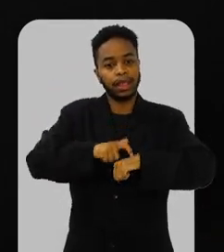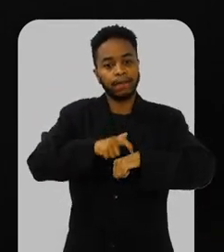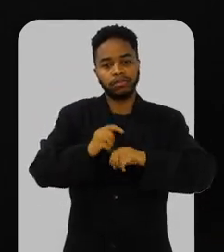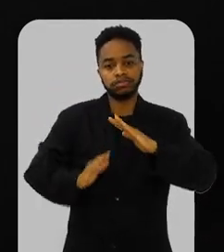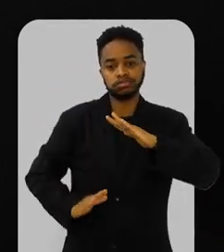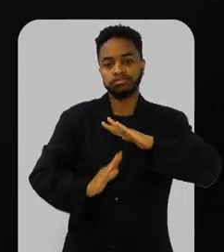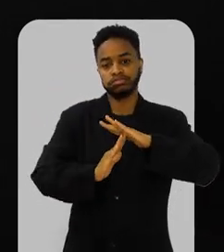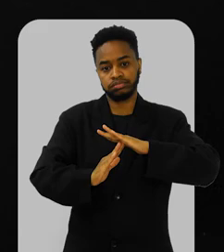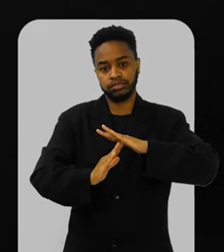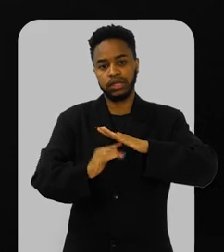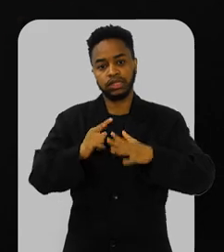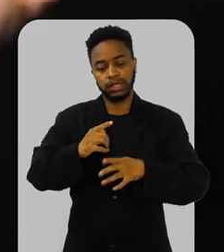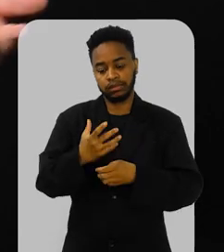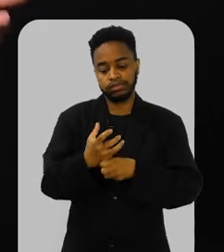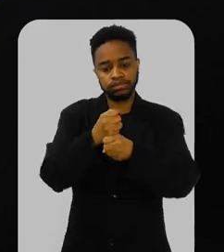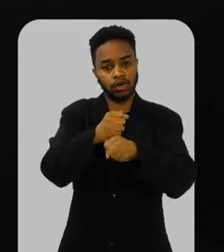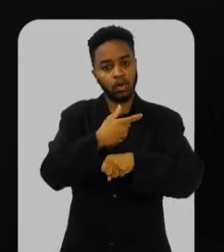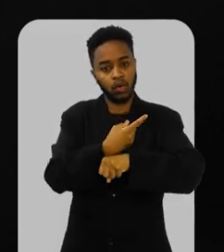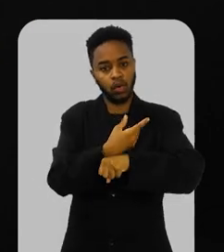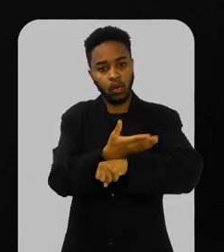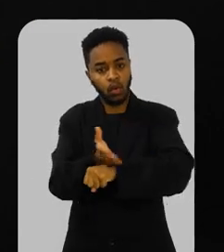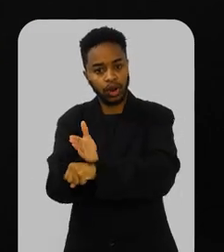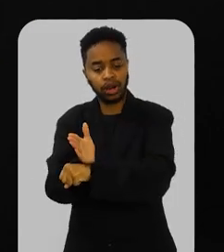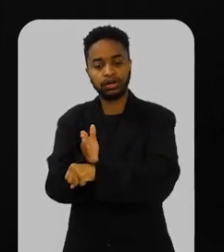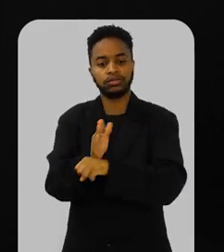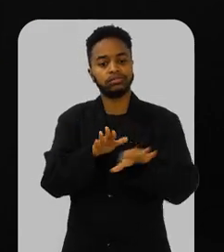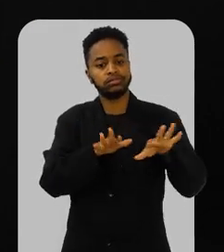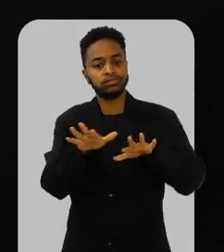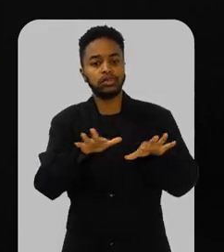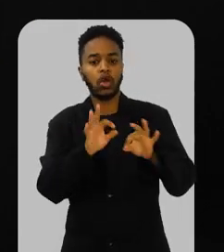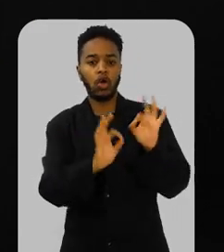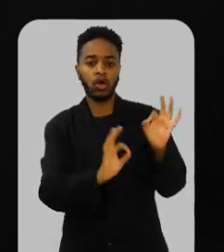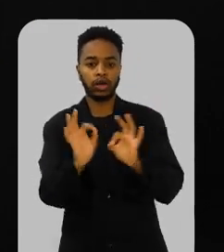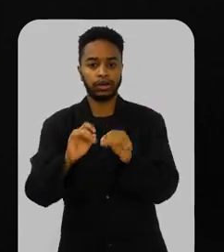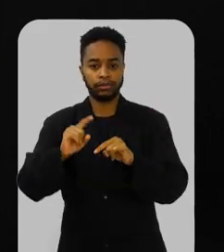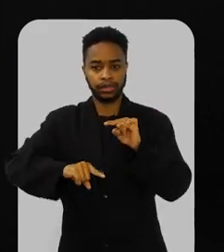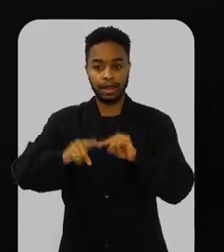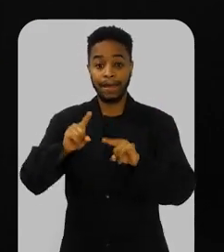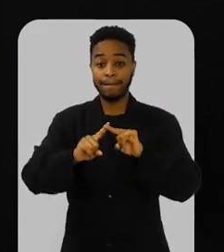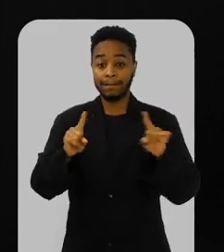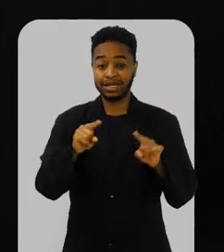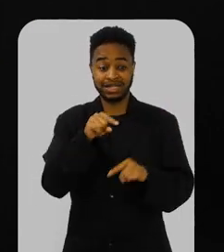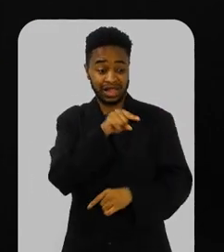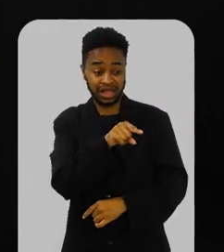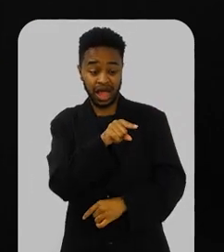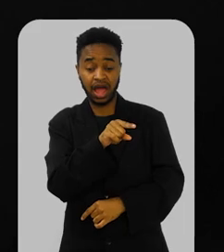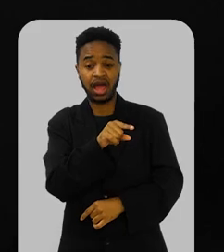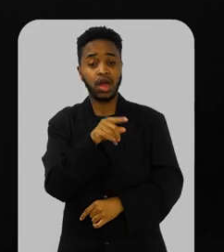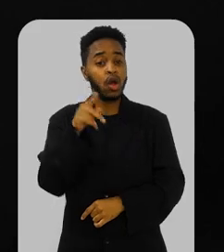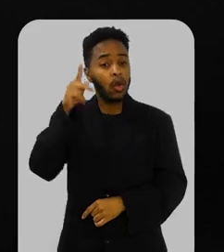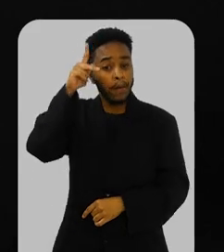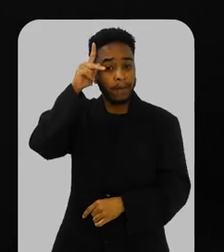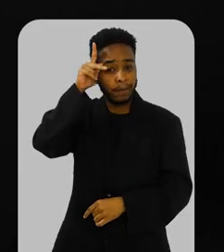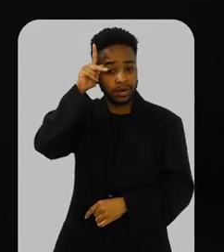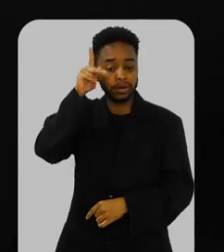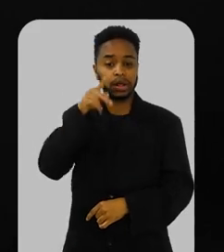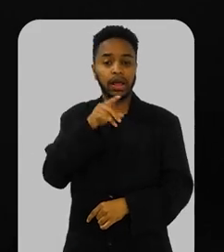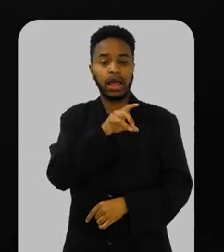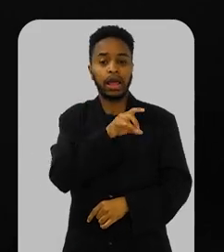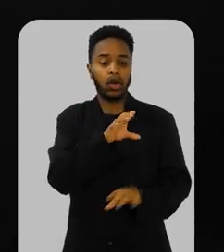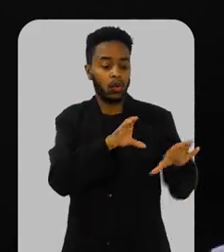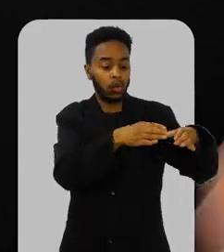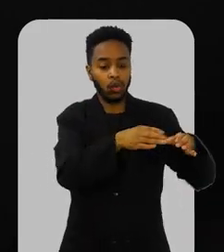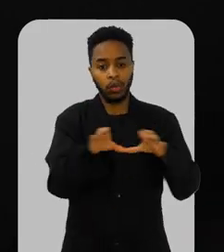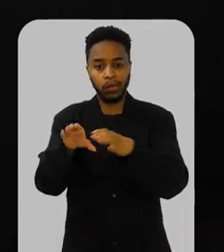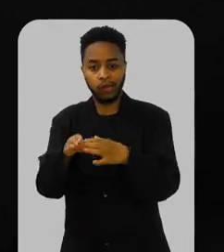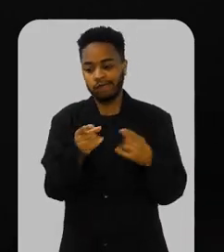têm cronometrado fora para poder fazer a movimentação das alegorias, lá um boi impugna o outro, eles chamam de impugnação. Que